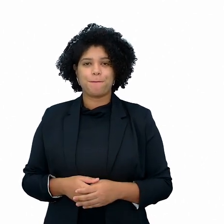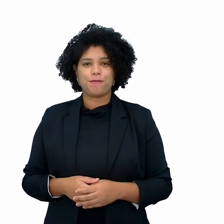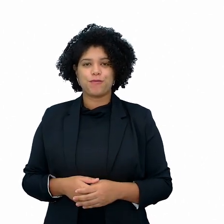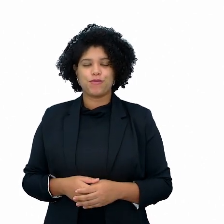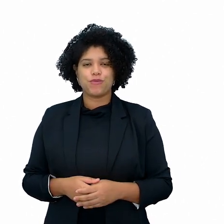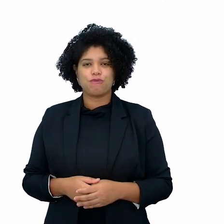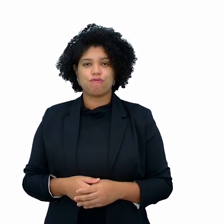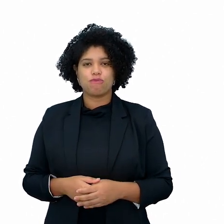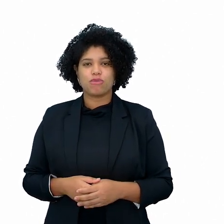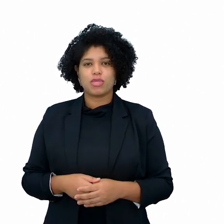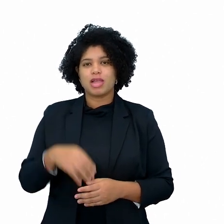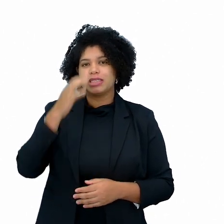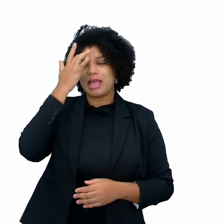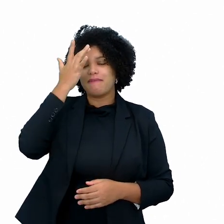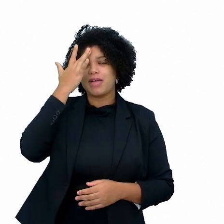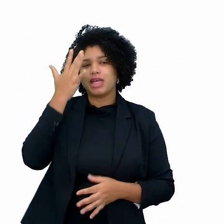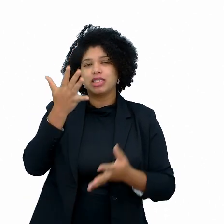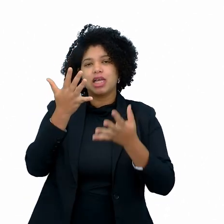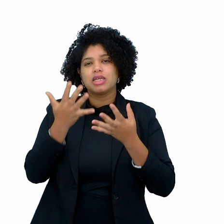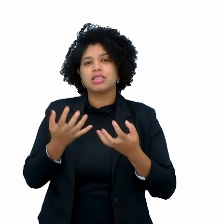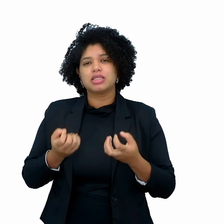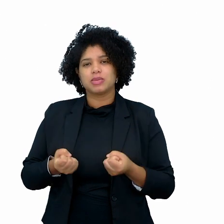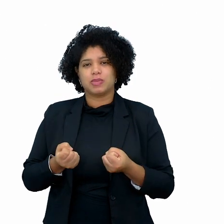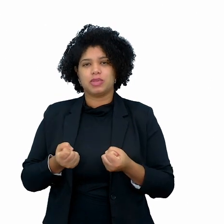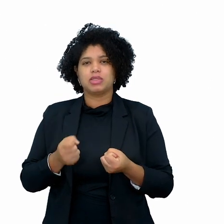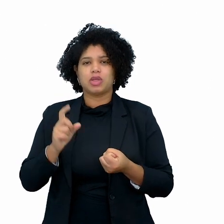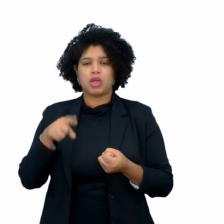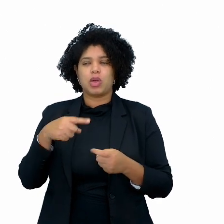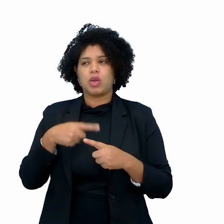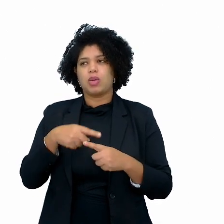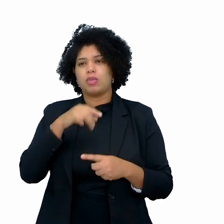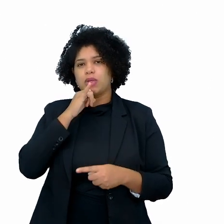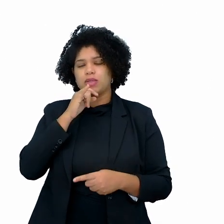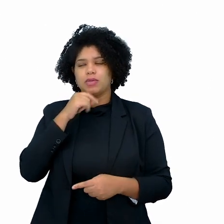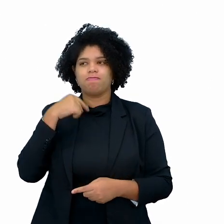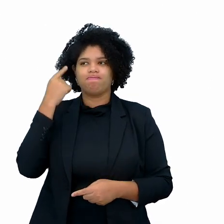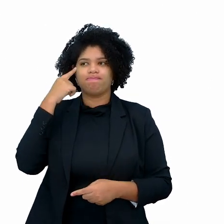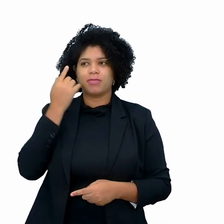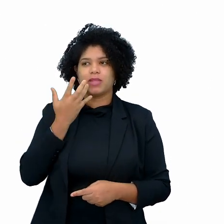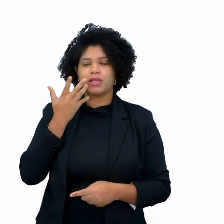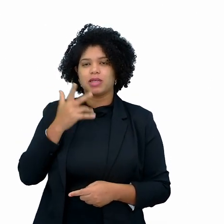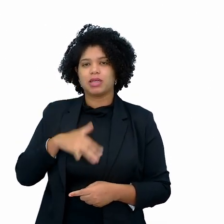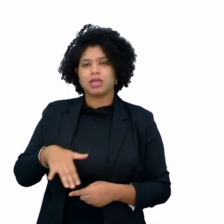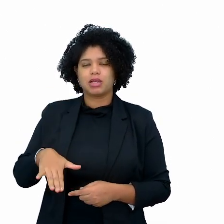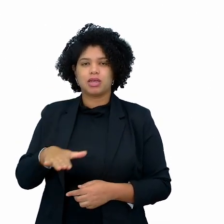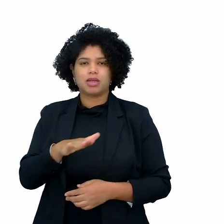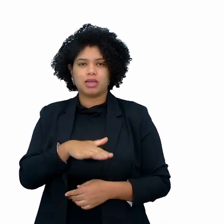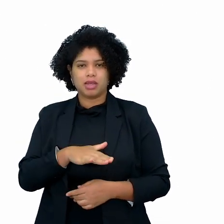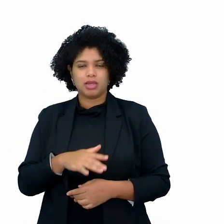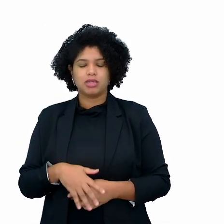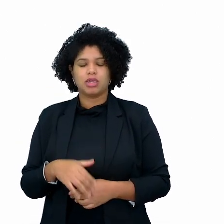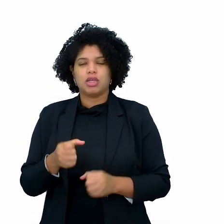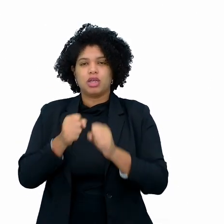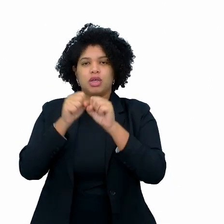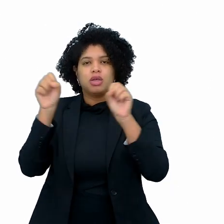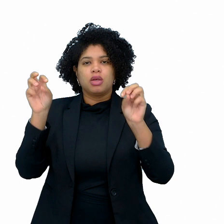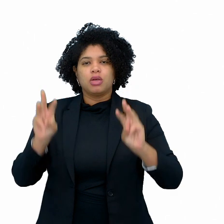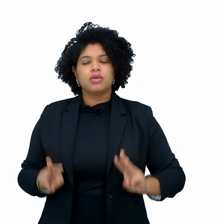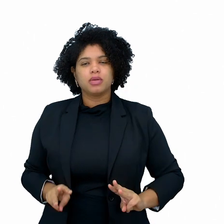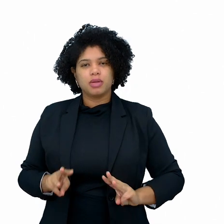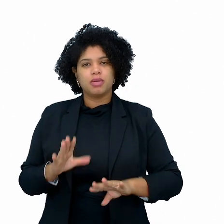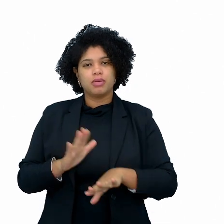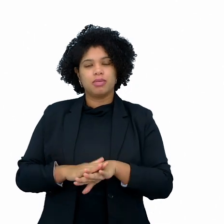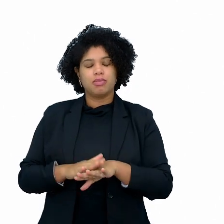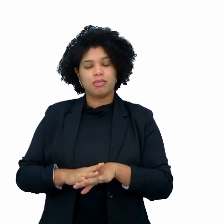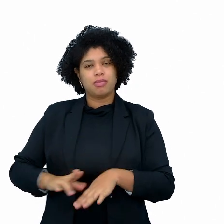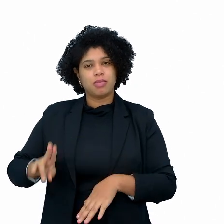são de fácil assimilação, né? Quando a gente pensa lá, né, uma criança pega um software e já sabe mexer.